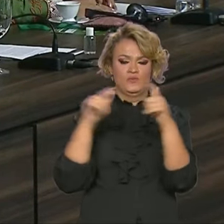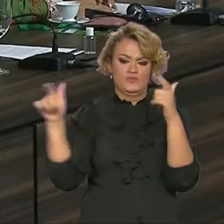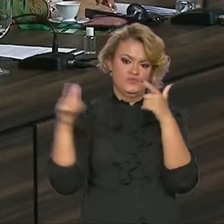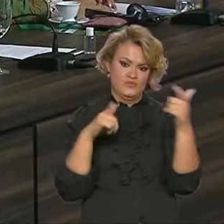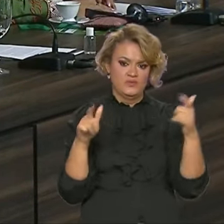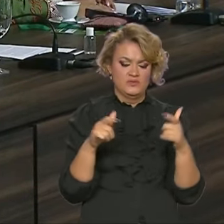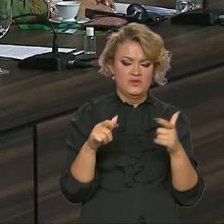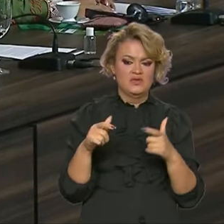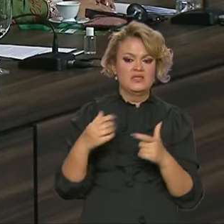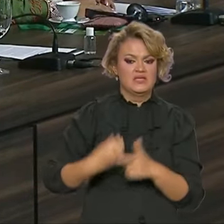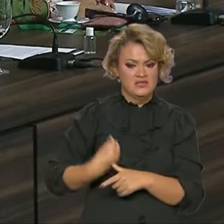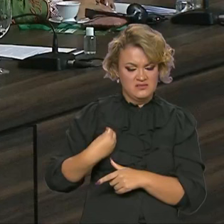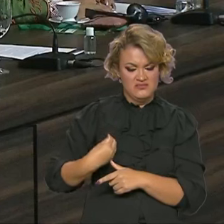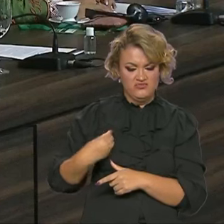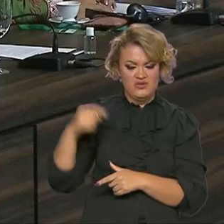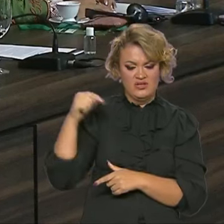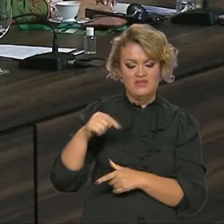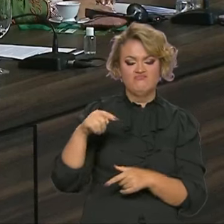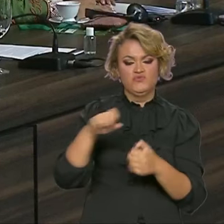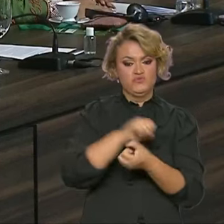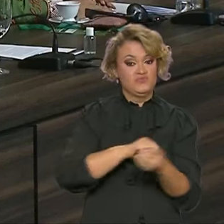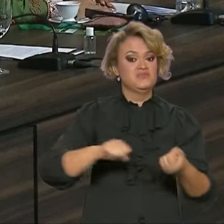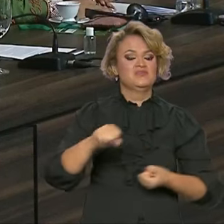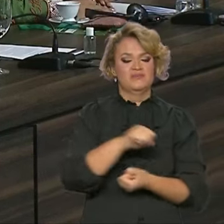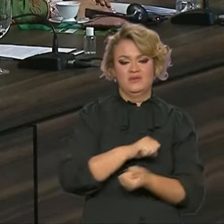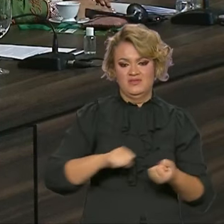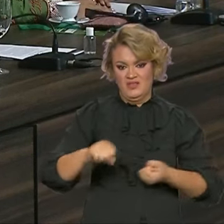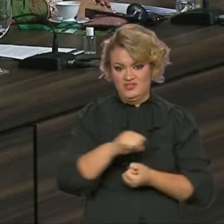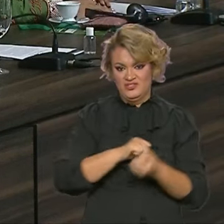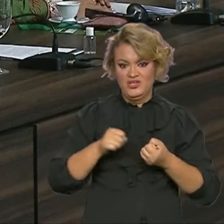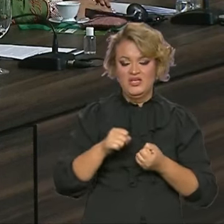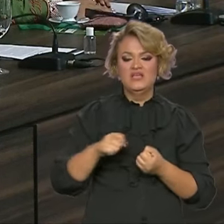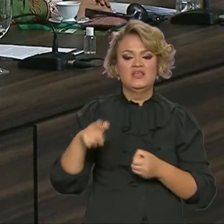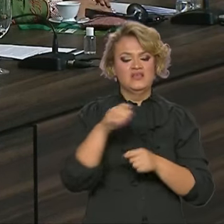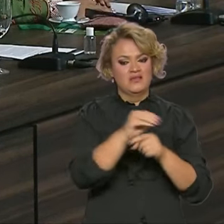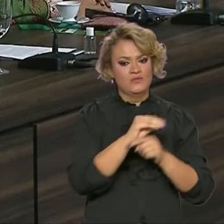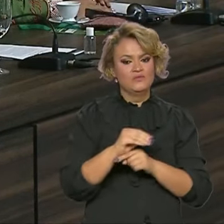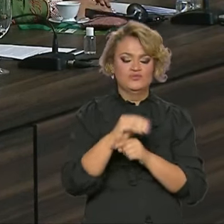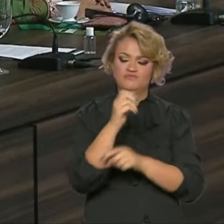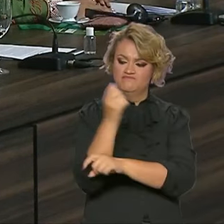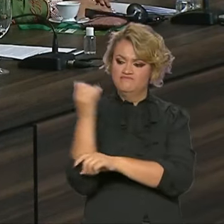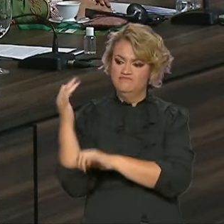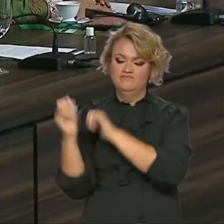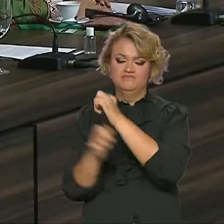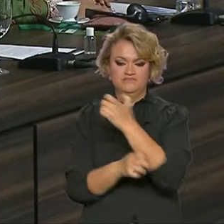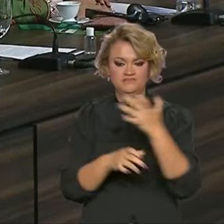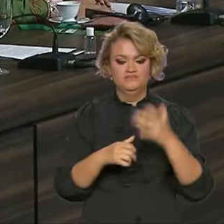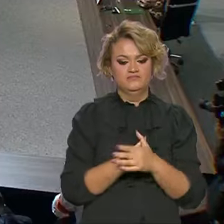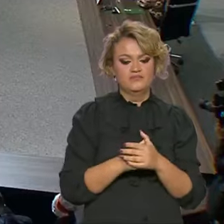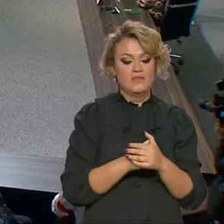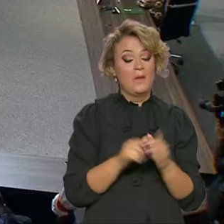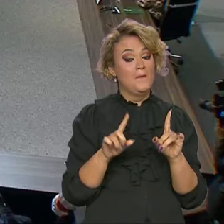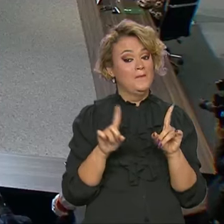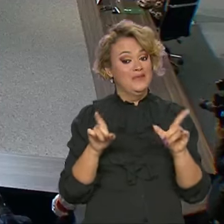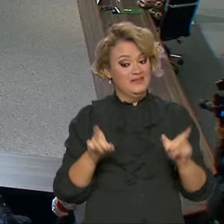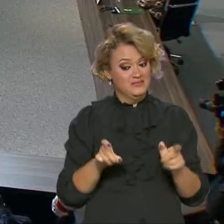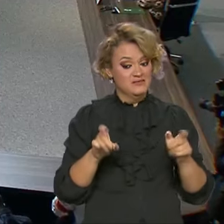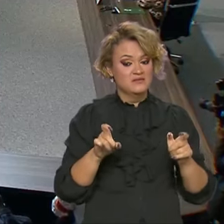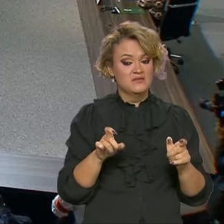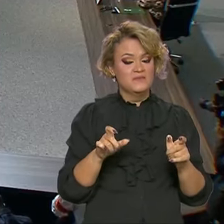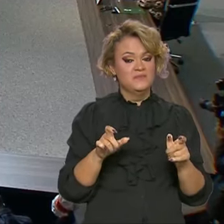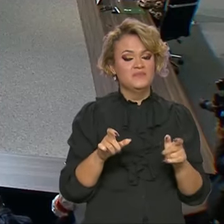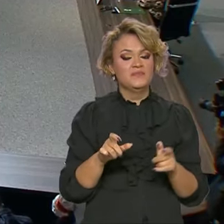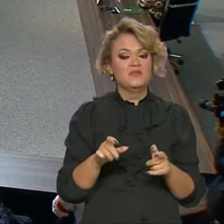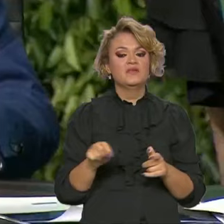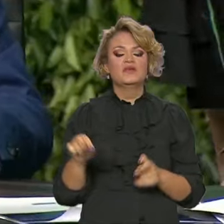florestais produzidos de forma sustentável e que preservem as florestas. Abro aqui um parênteses também,